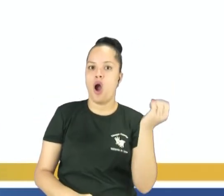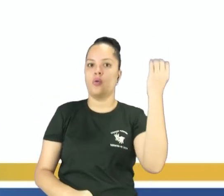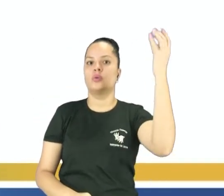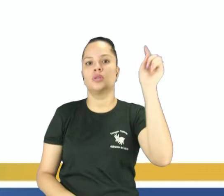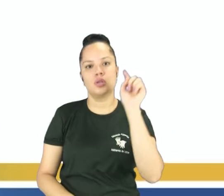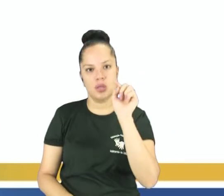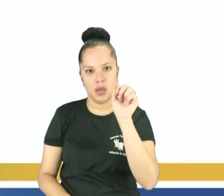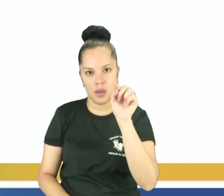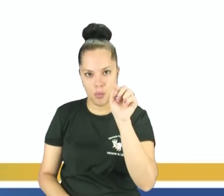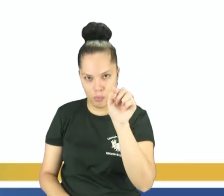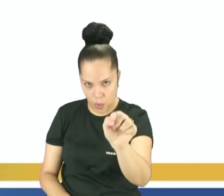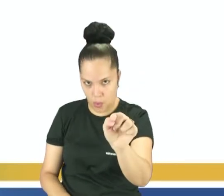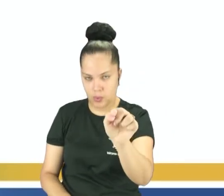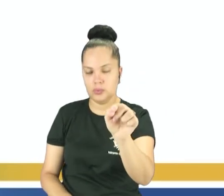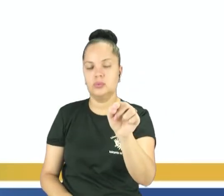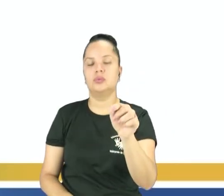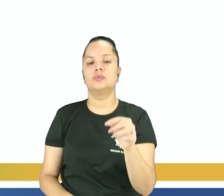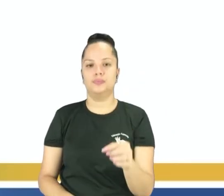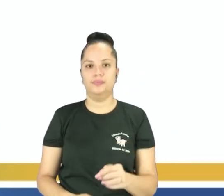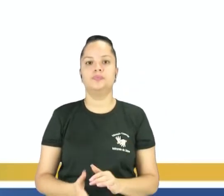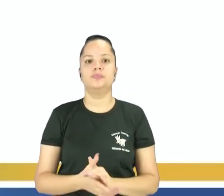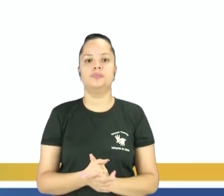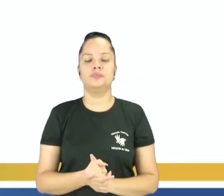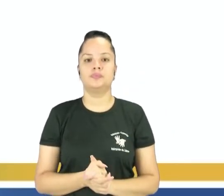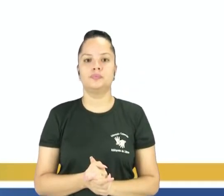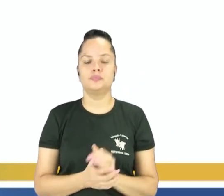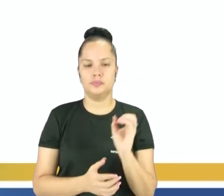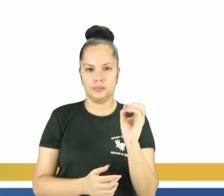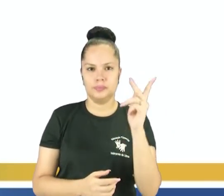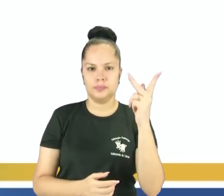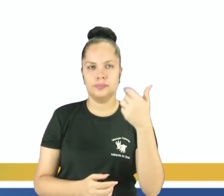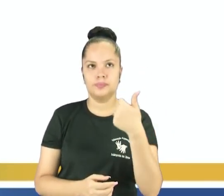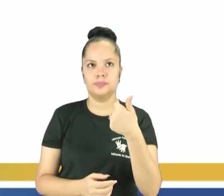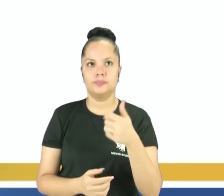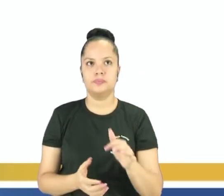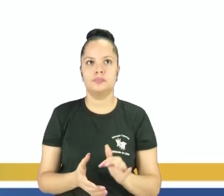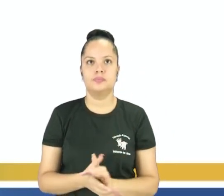é o ponto de rotação, centro de rotação, ok?